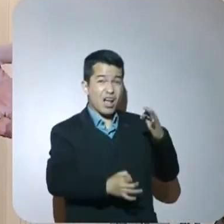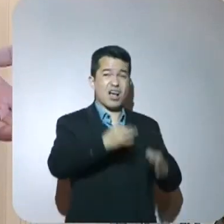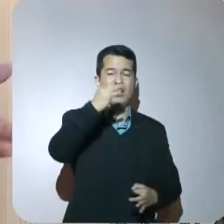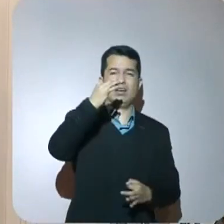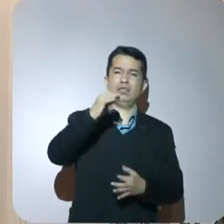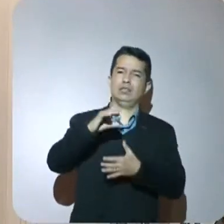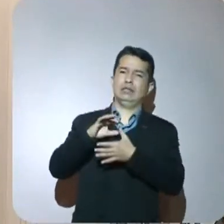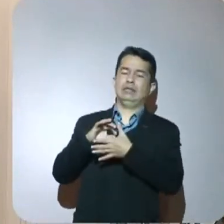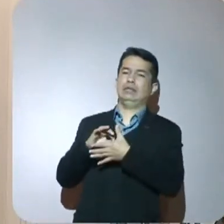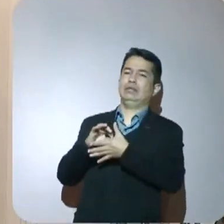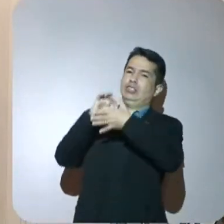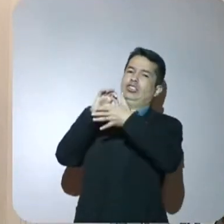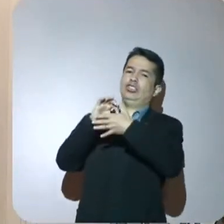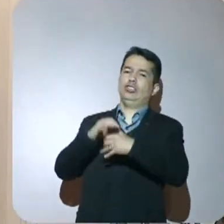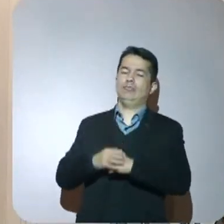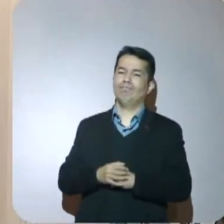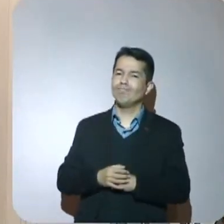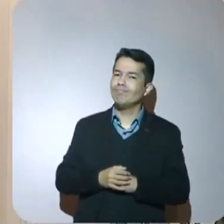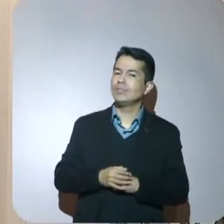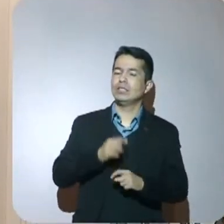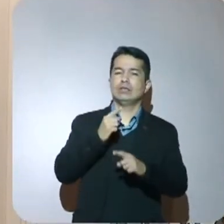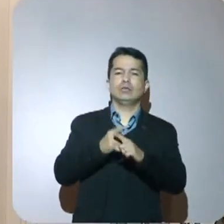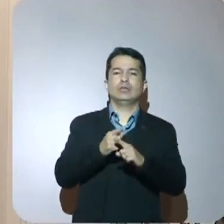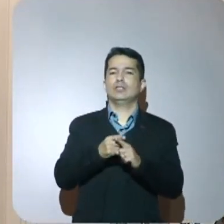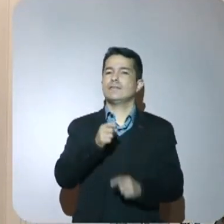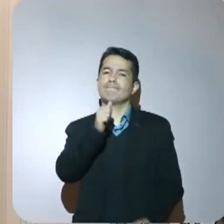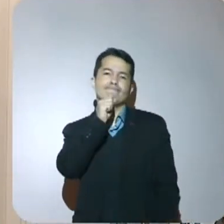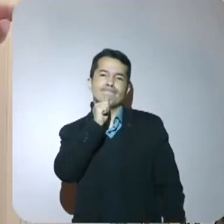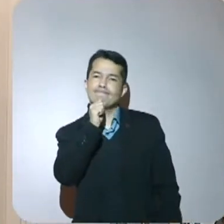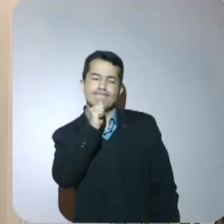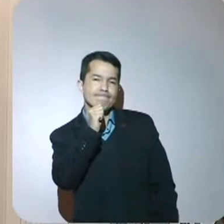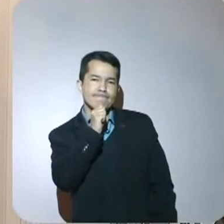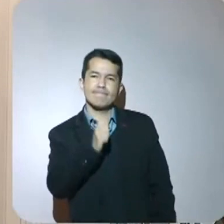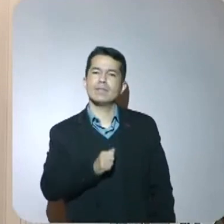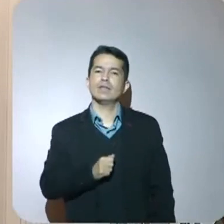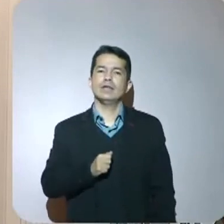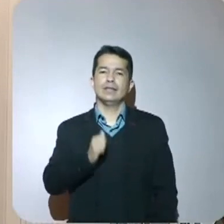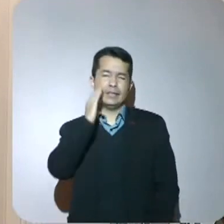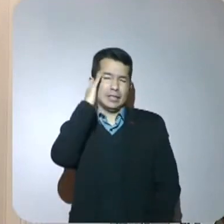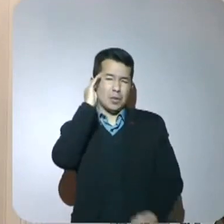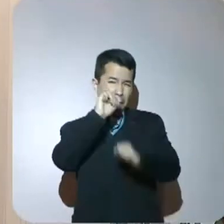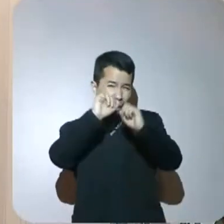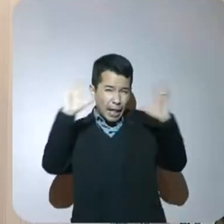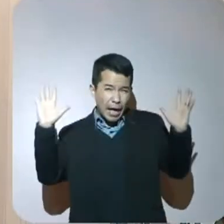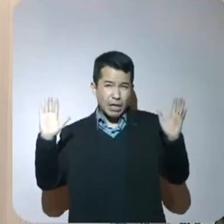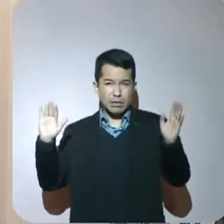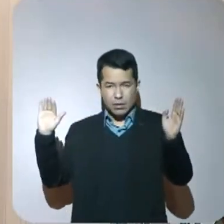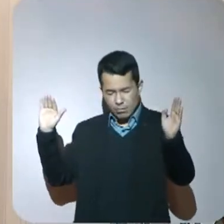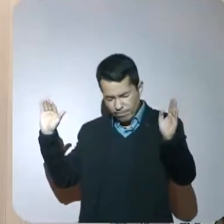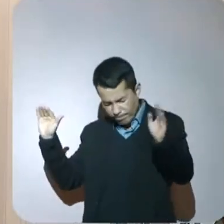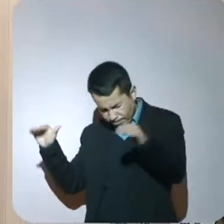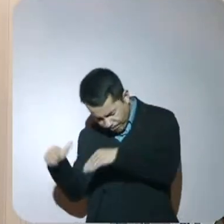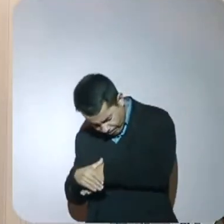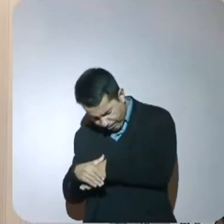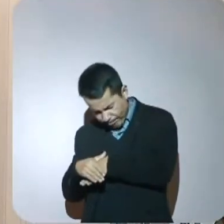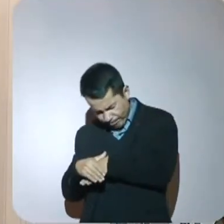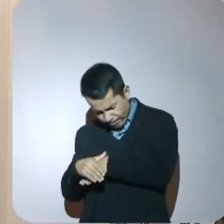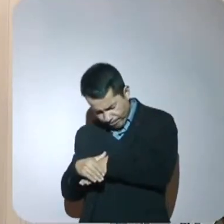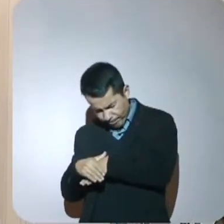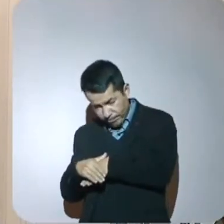quê? Porque eles não entenderam o princípio da submissão. A Bíblia vai ensinar que o espírito